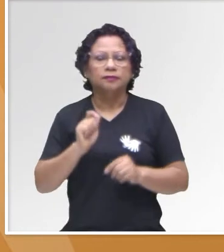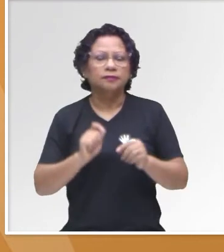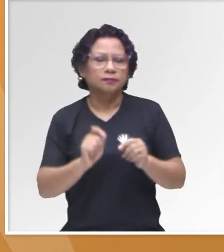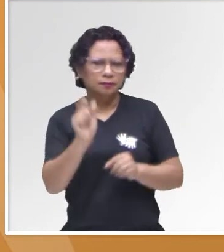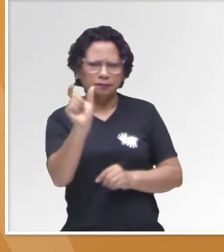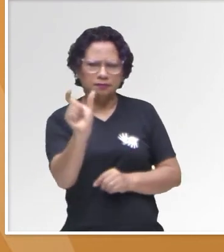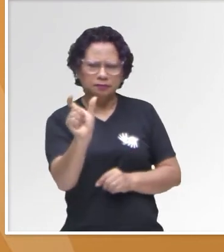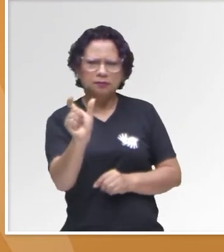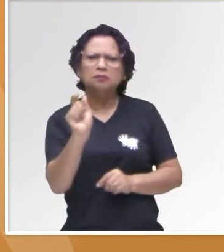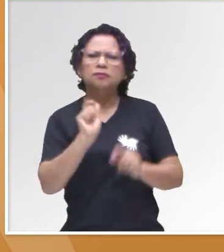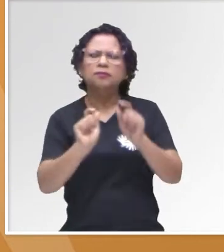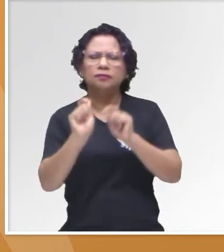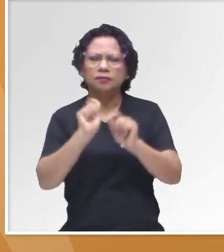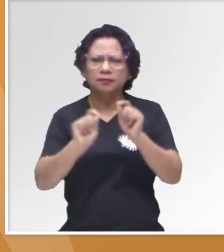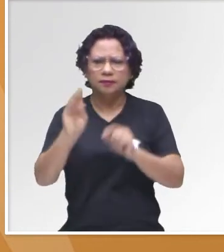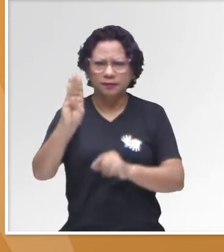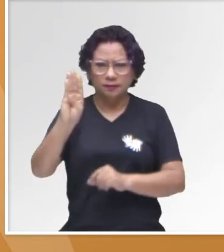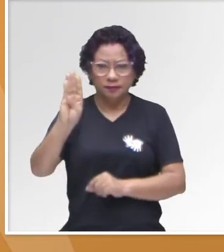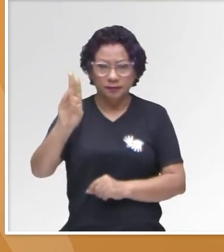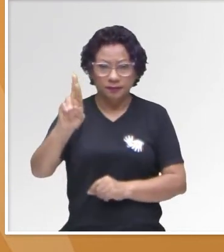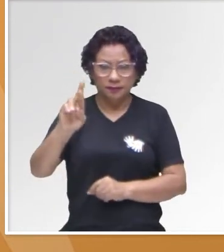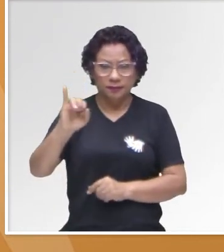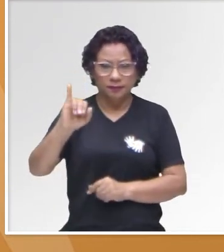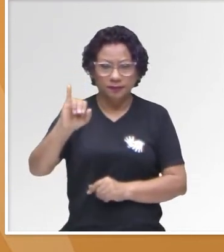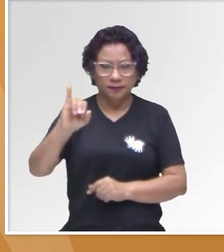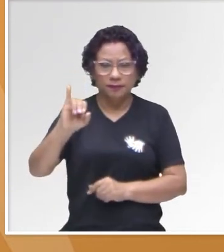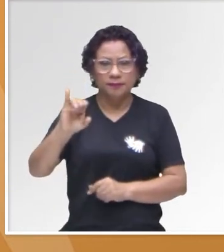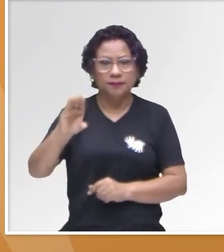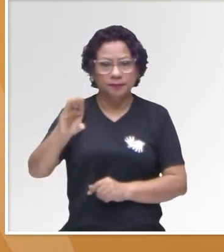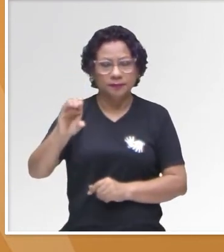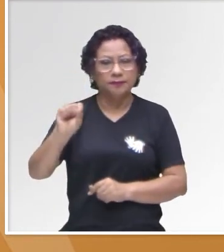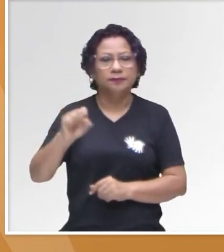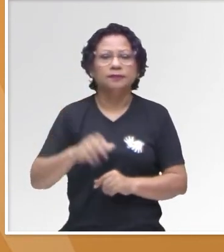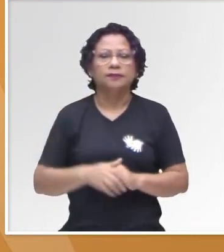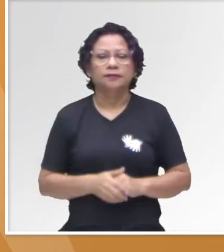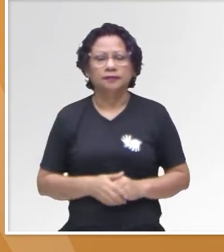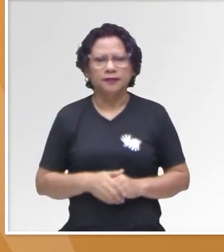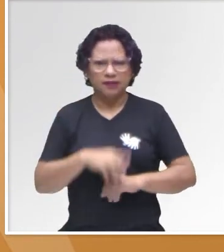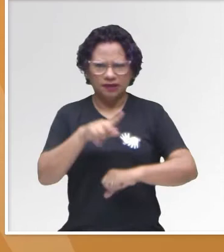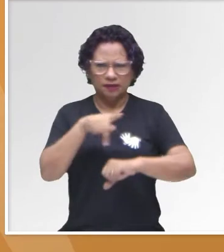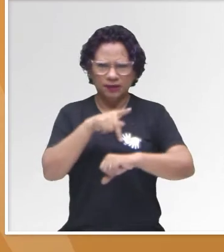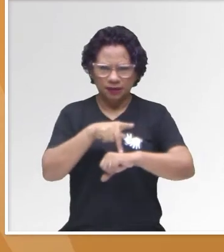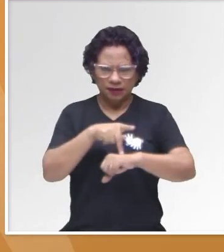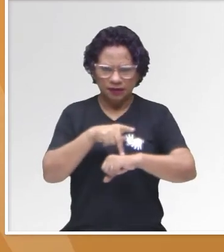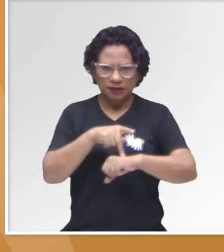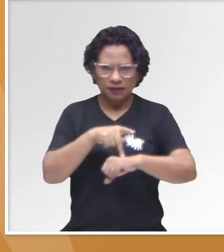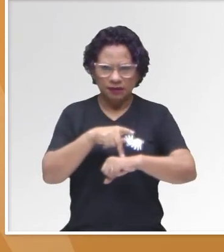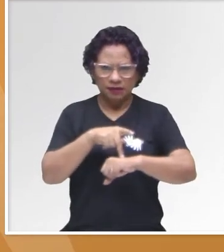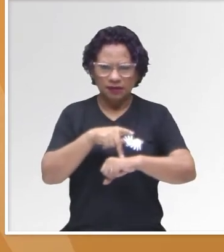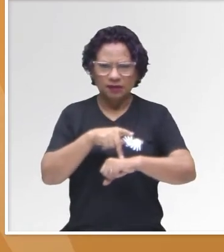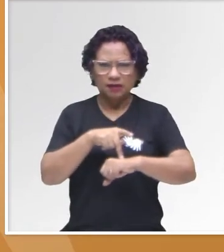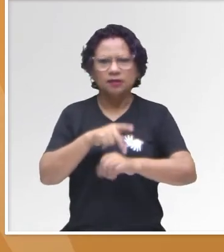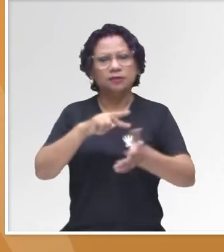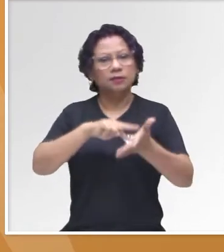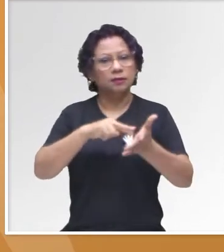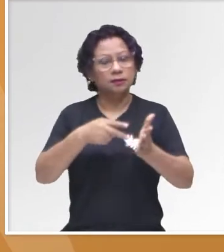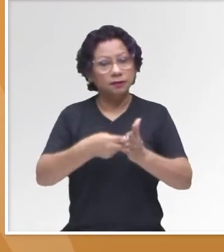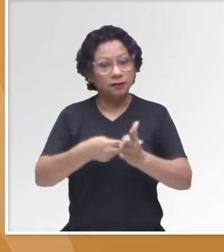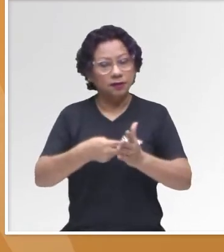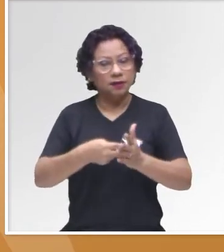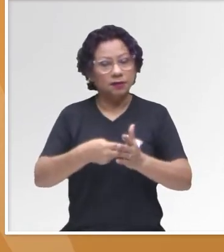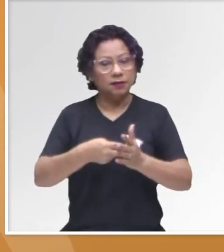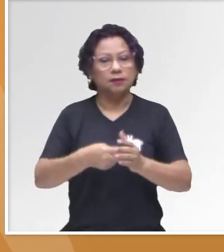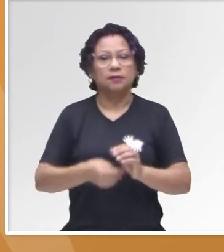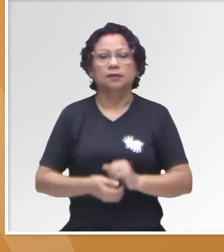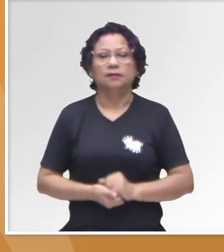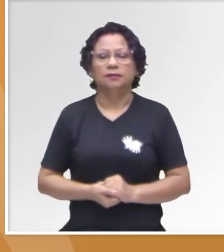que são os BRICS, né? Esses países que representam aí essa força econômica. E antes disso, a gente